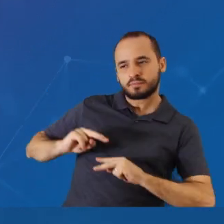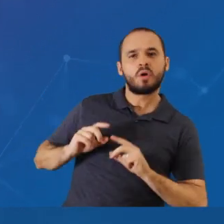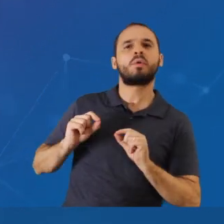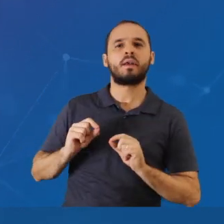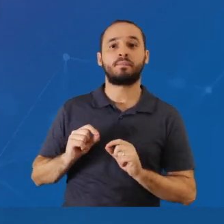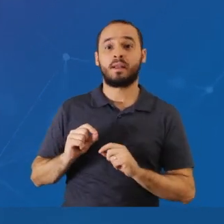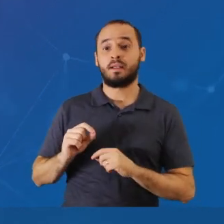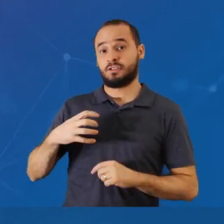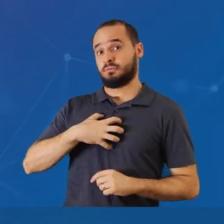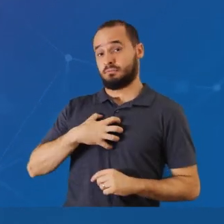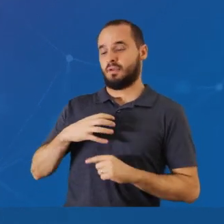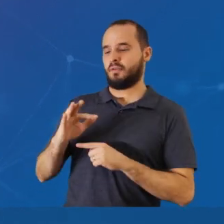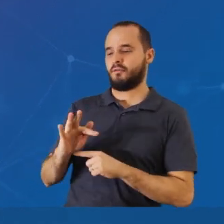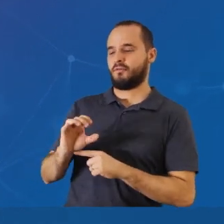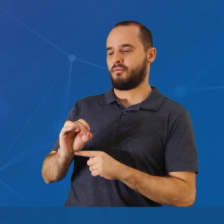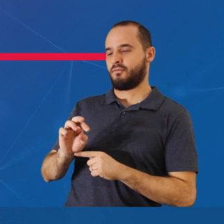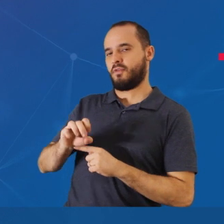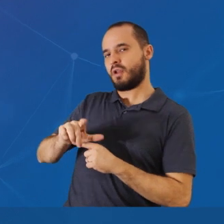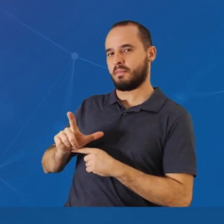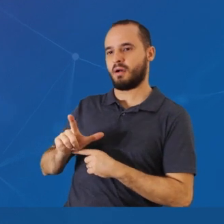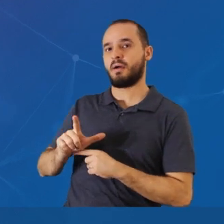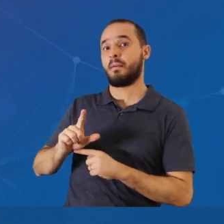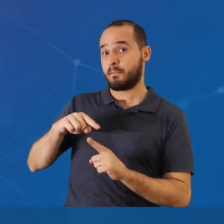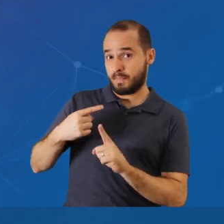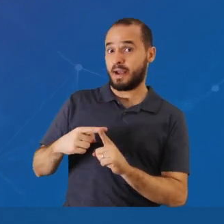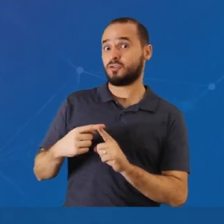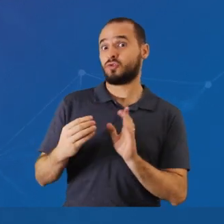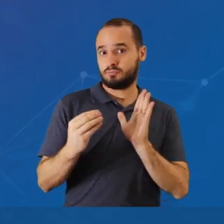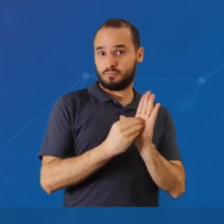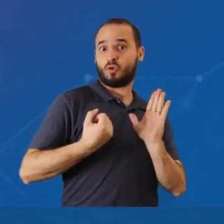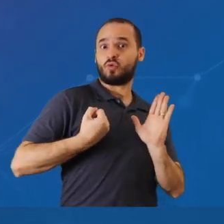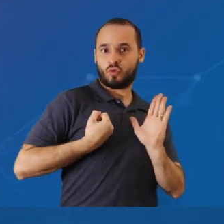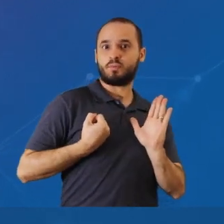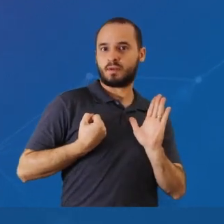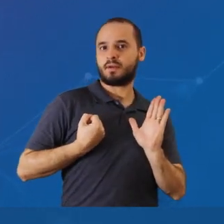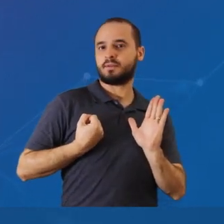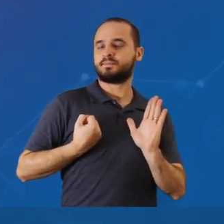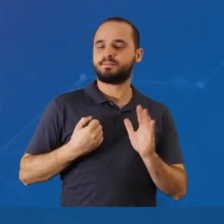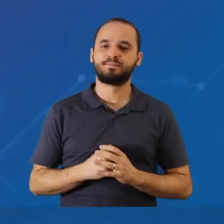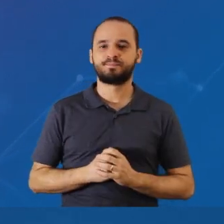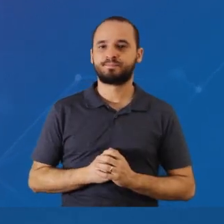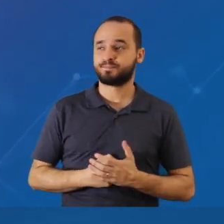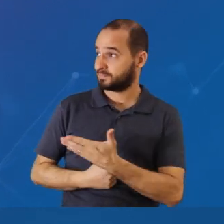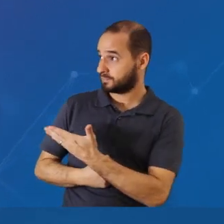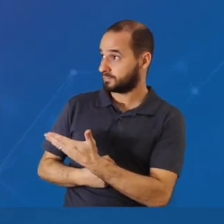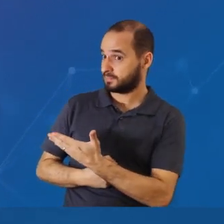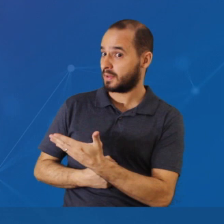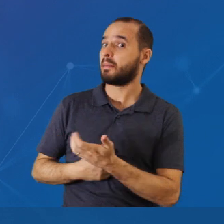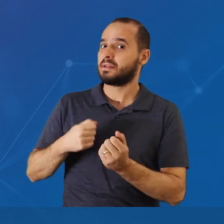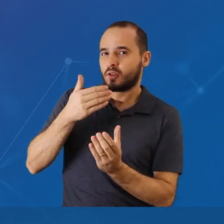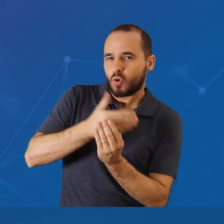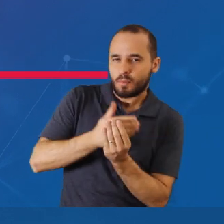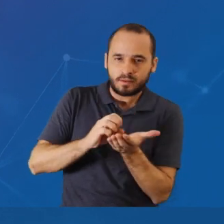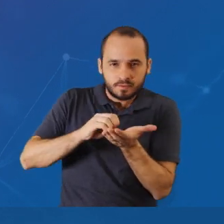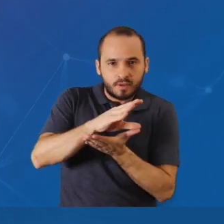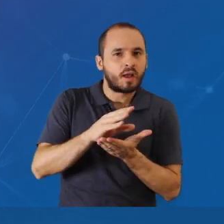número e o valor da declaração de importação e toque em continuar. Aí é preciso enviar alguns documentos. Para isso, toque